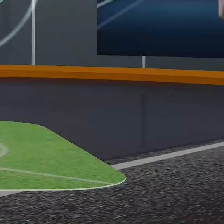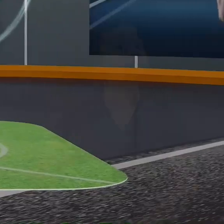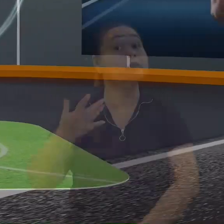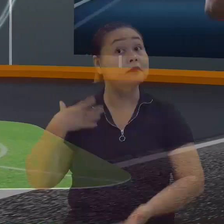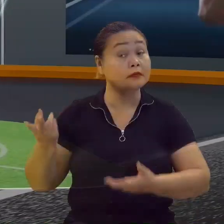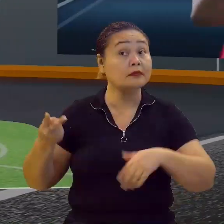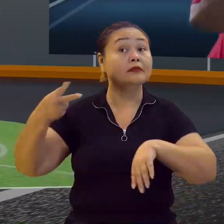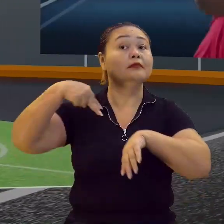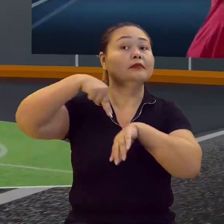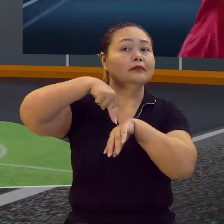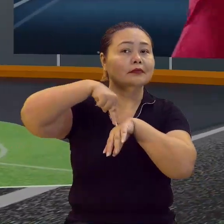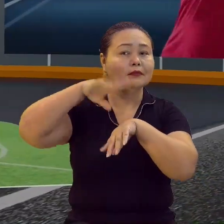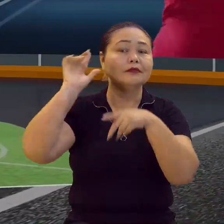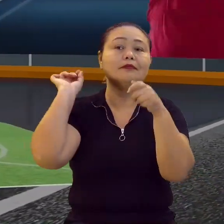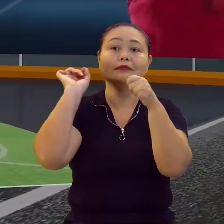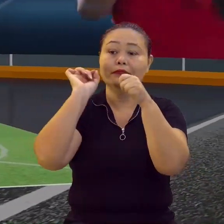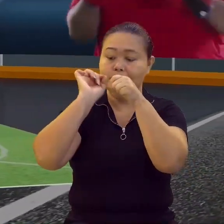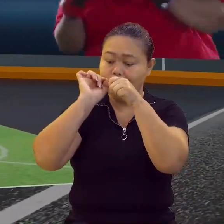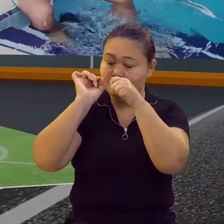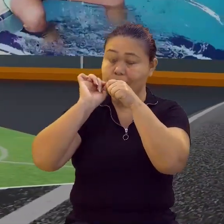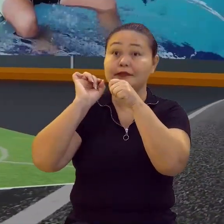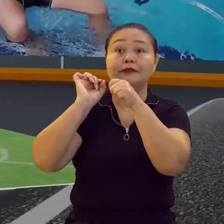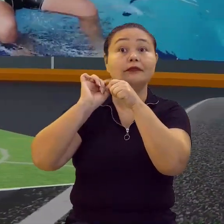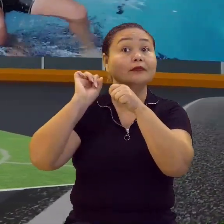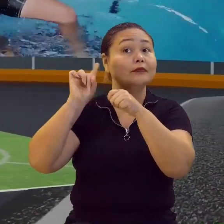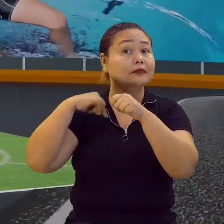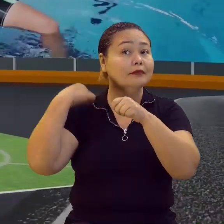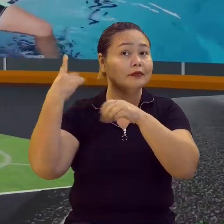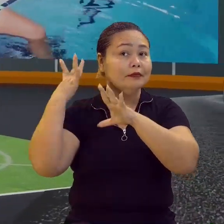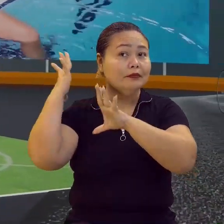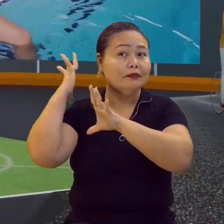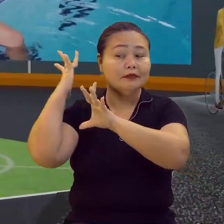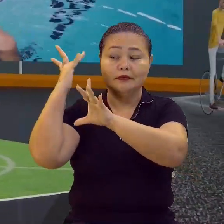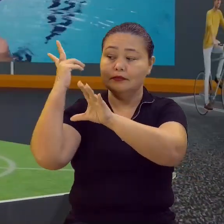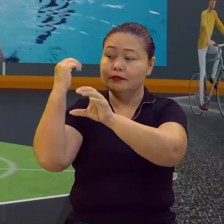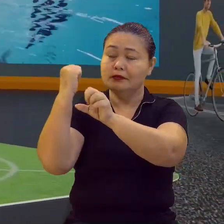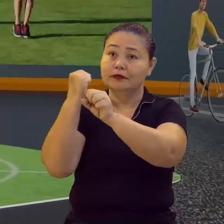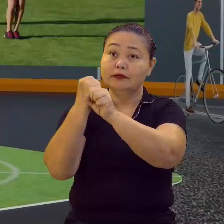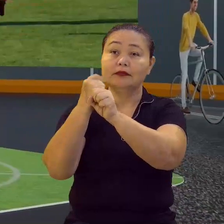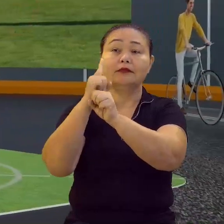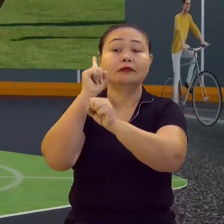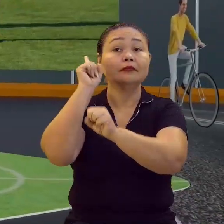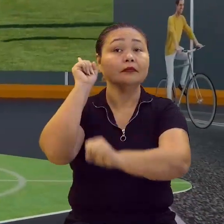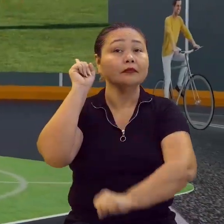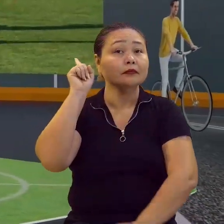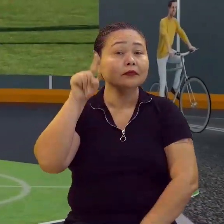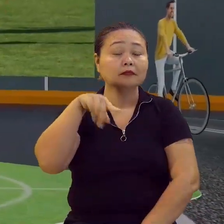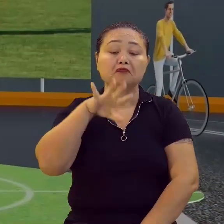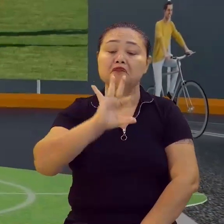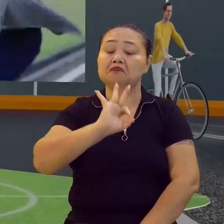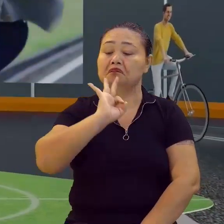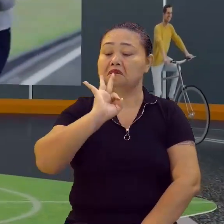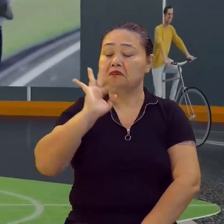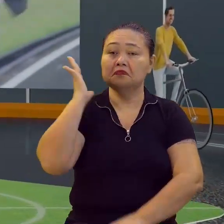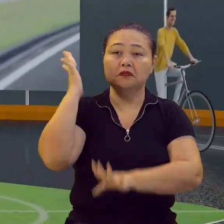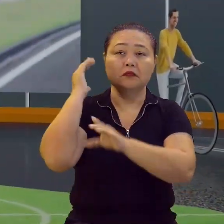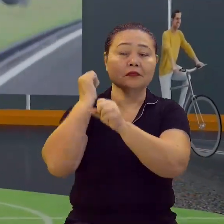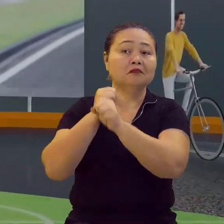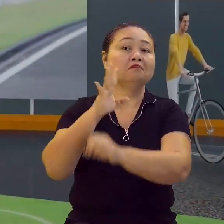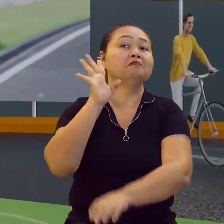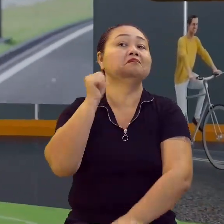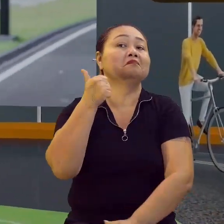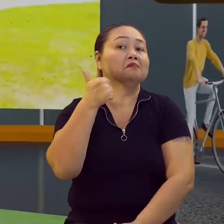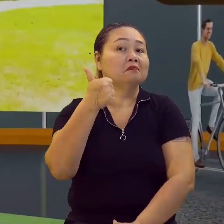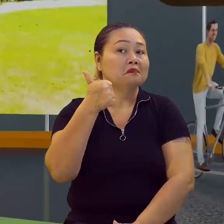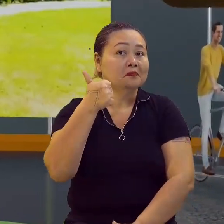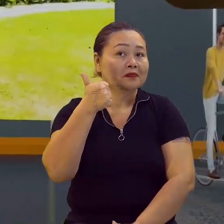Retornamos para fazer a nossa revisão, uma revisão essa que foi muito top, foi muito bacana,